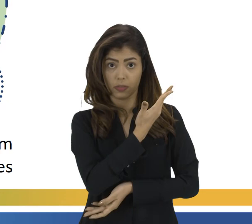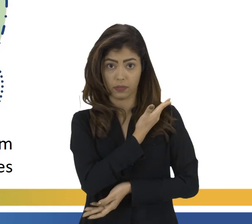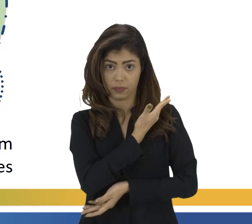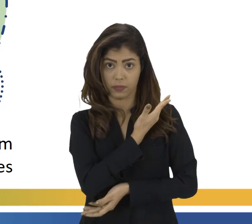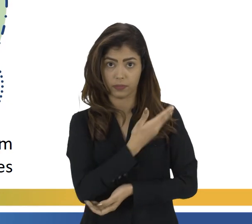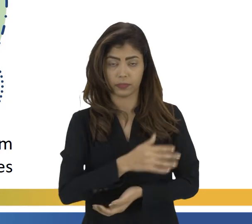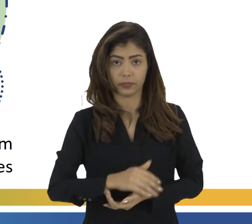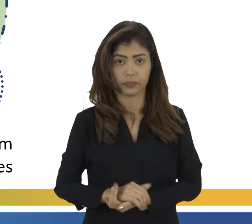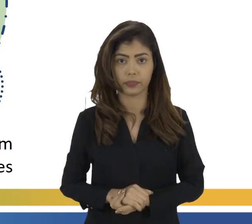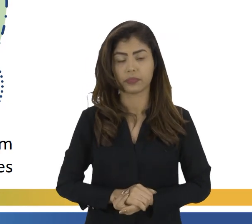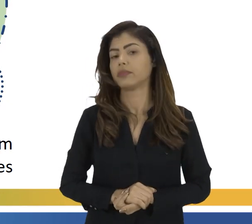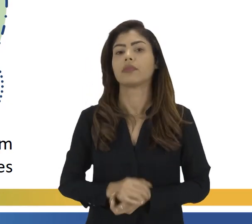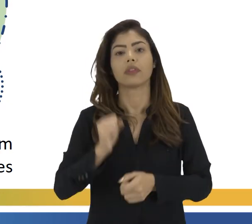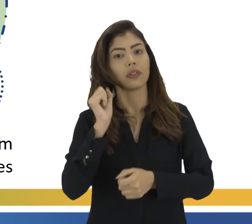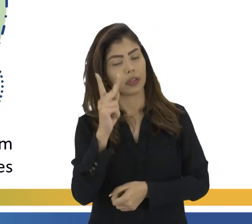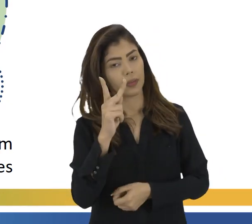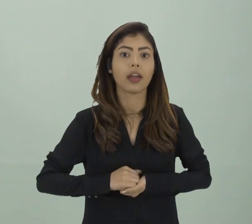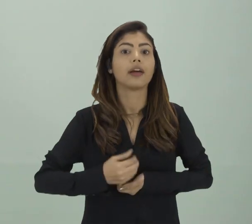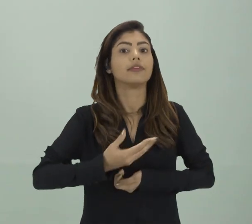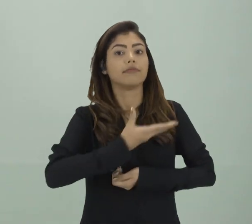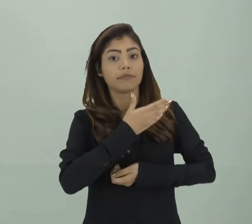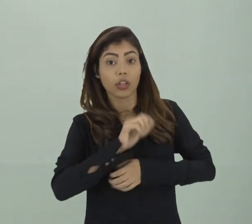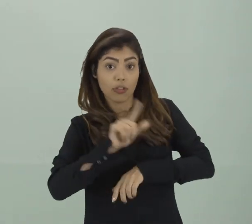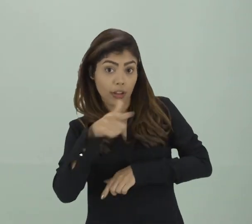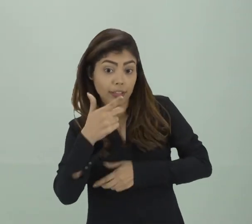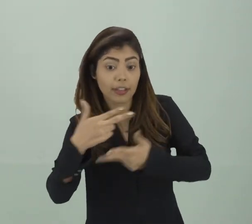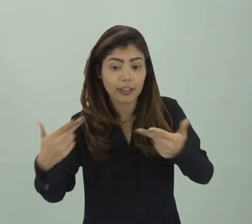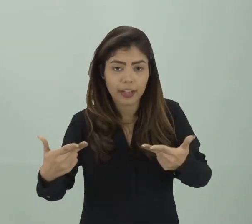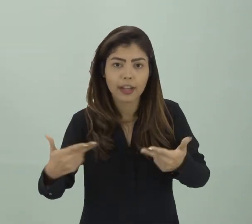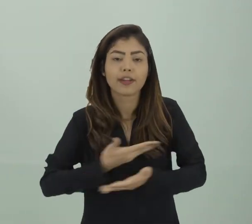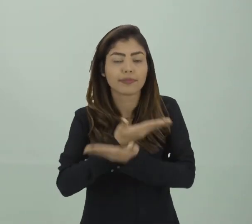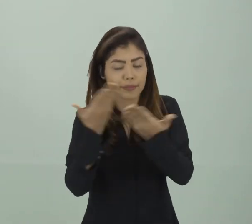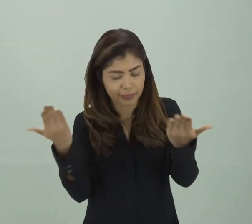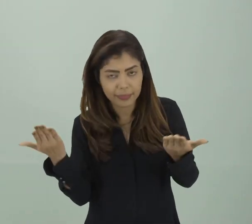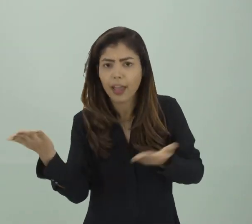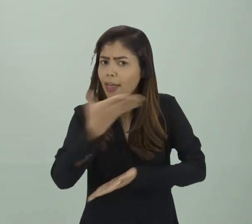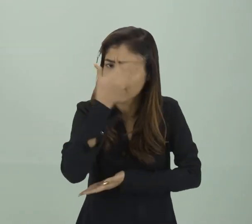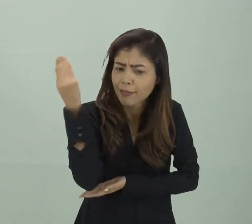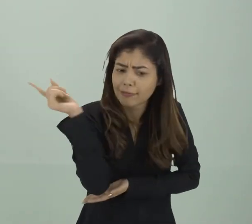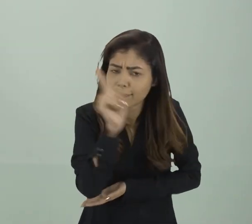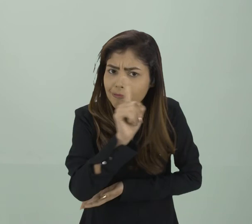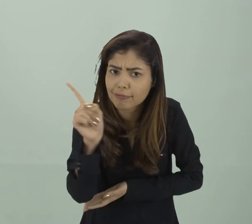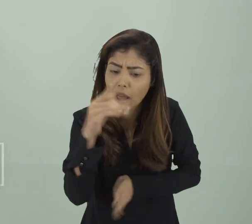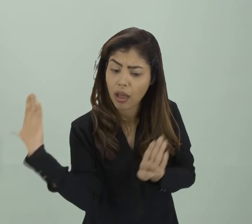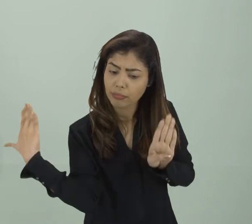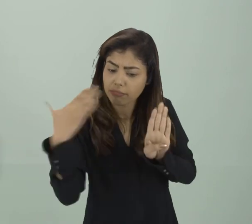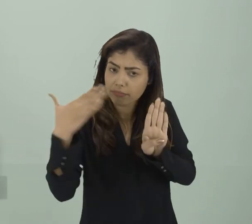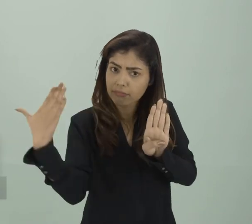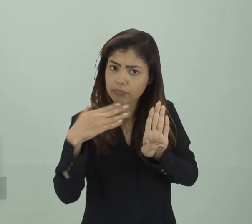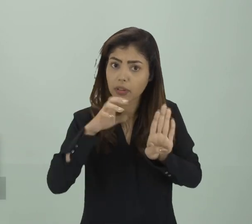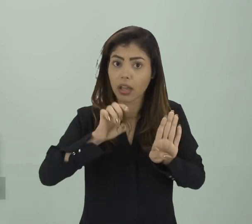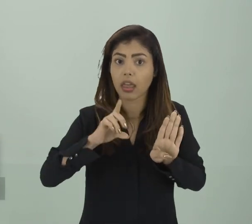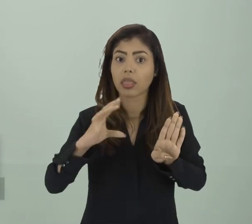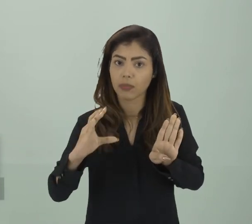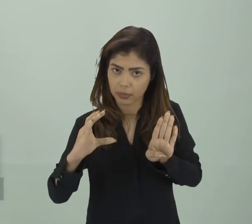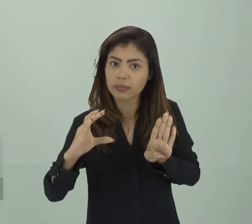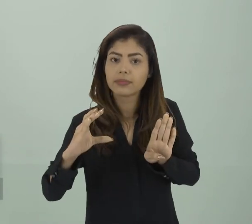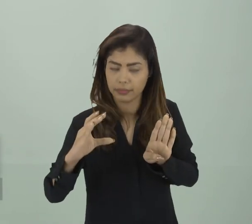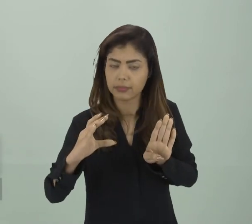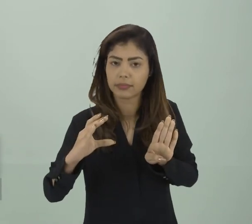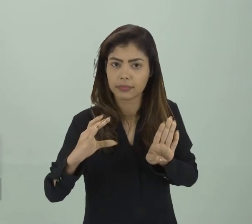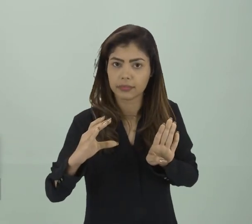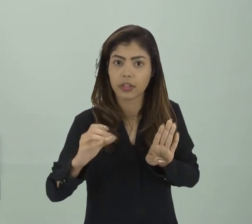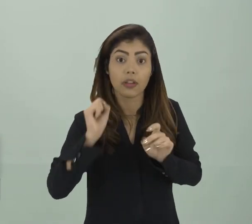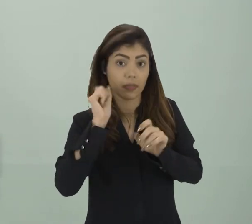e colegas. Ok, gente? E outra coisa, meus queridos, não se esqueça de acessar a plataforma